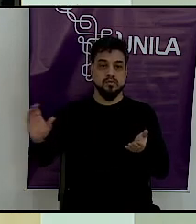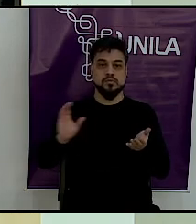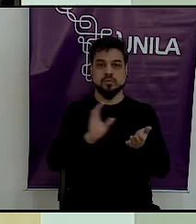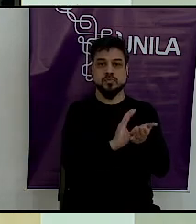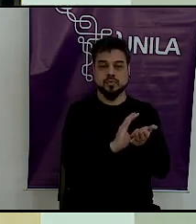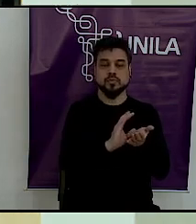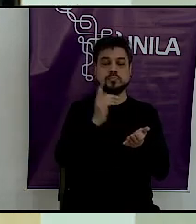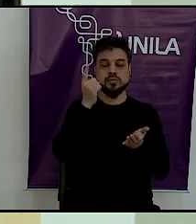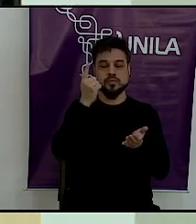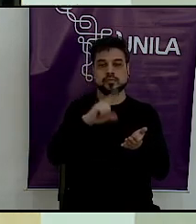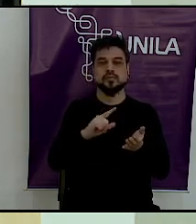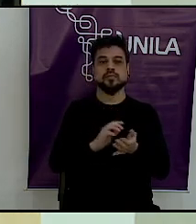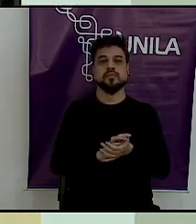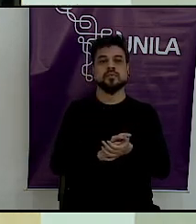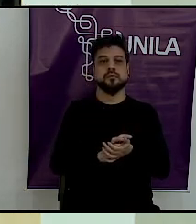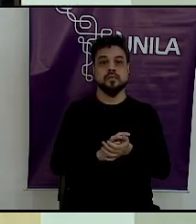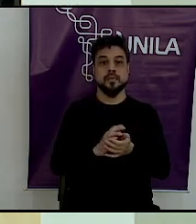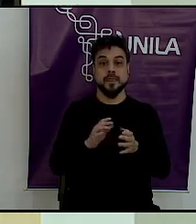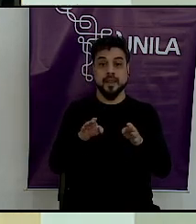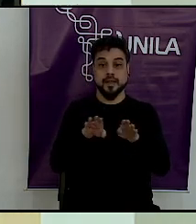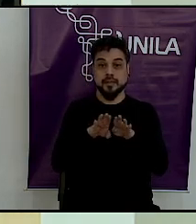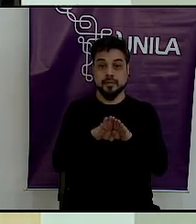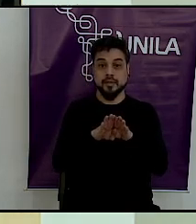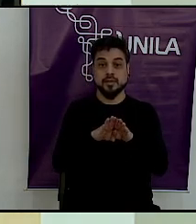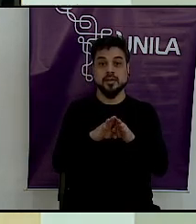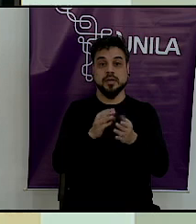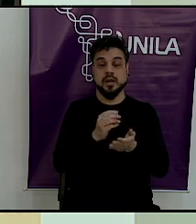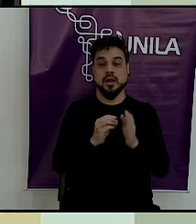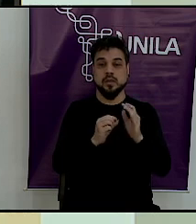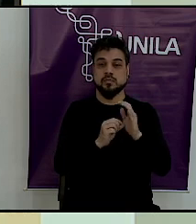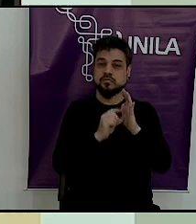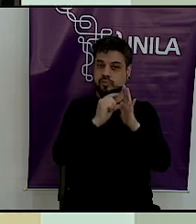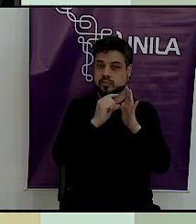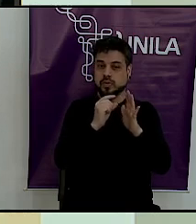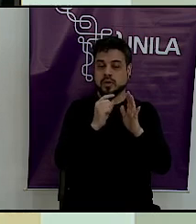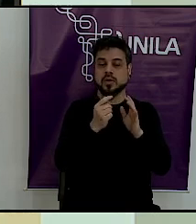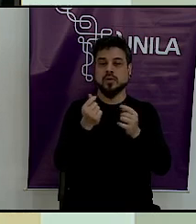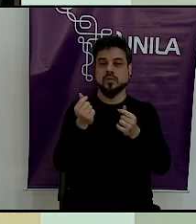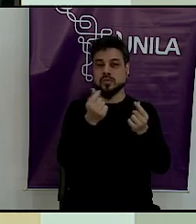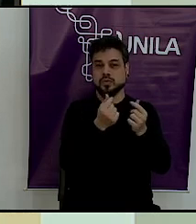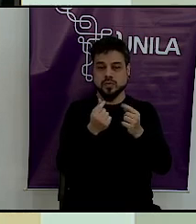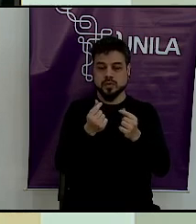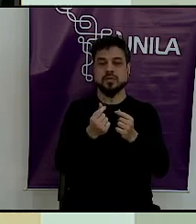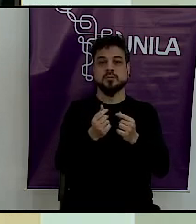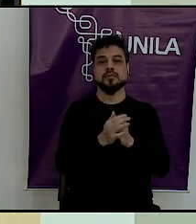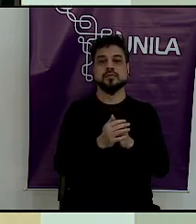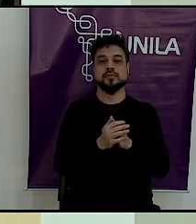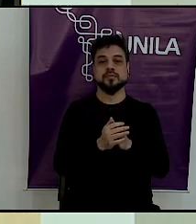essa recomposição, inclusive com um pouco de aumento de orçamento, né? Vocês verem aqui 2 milhões a mais,